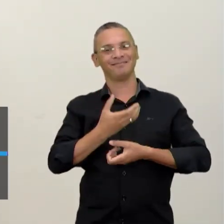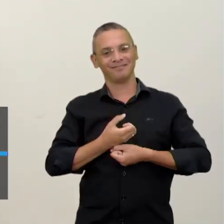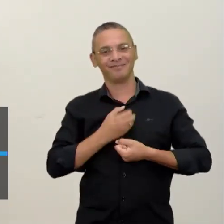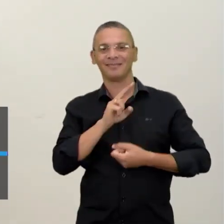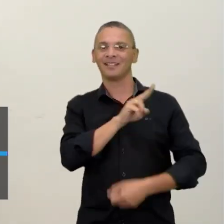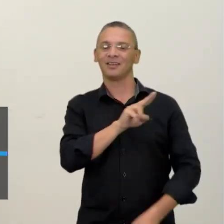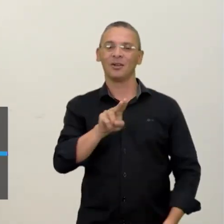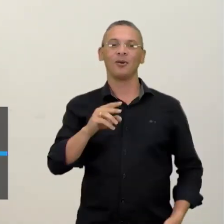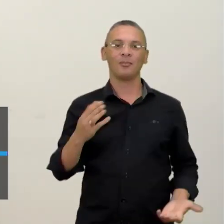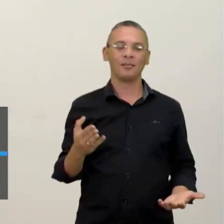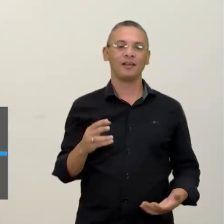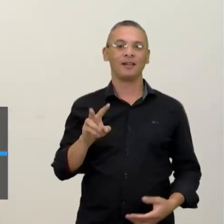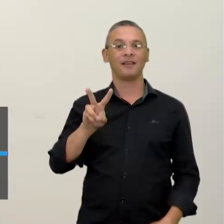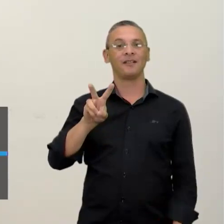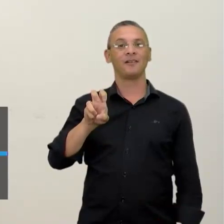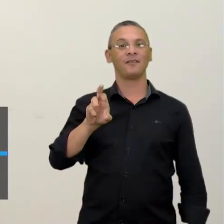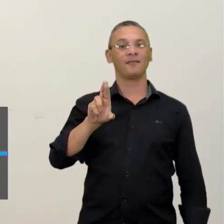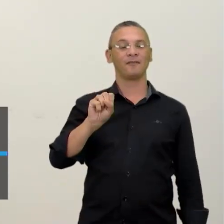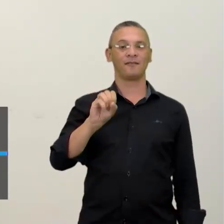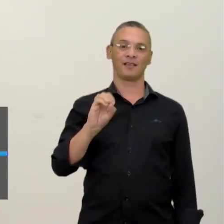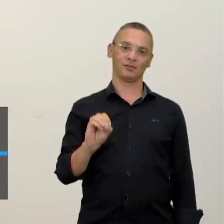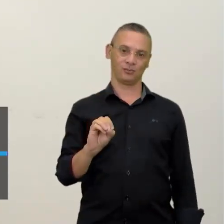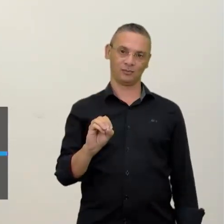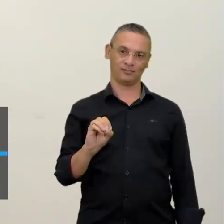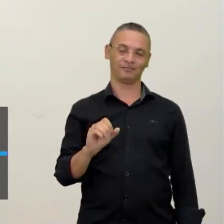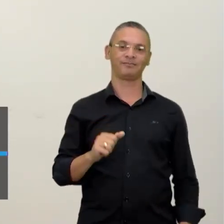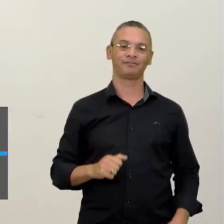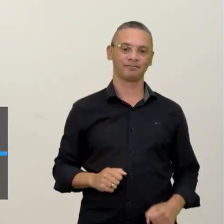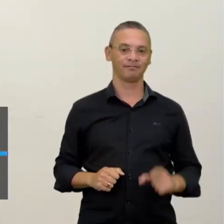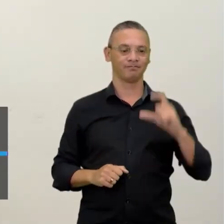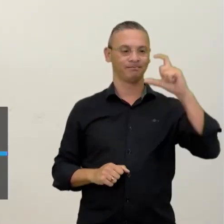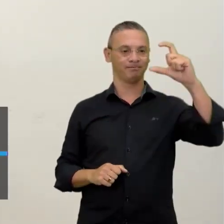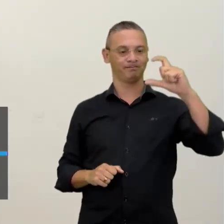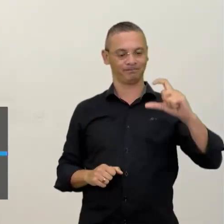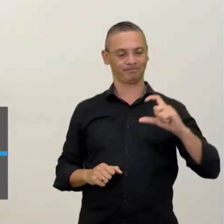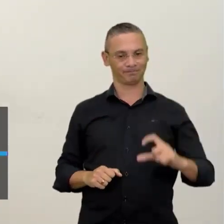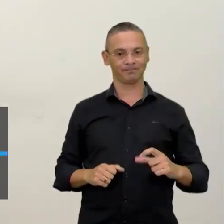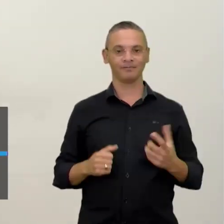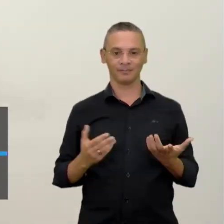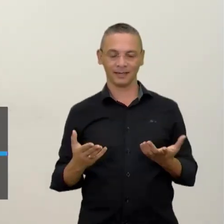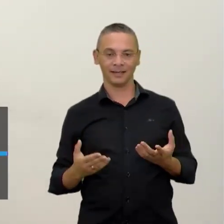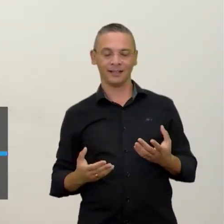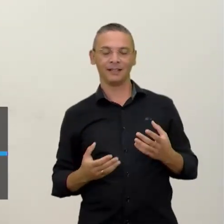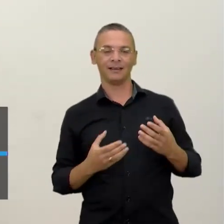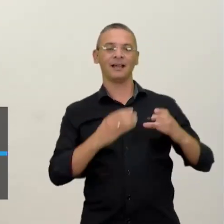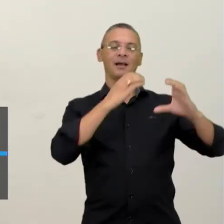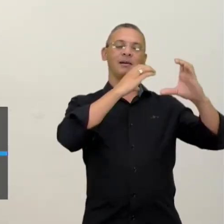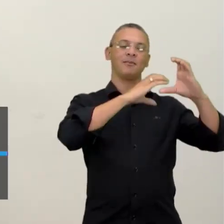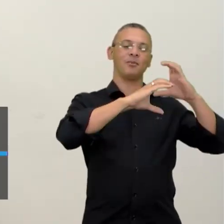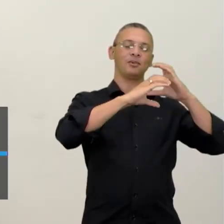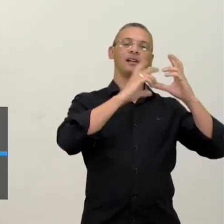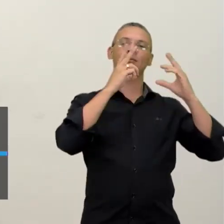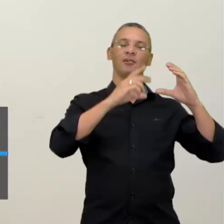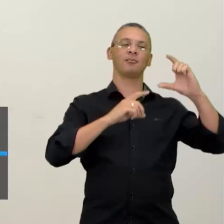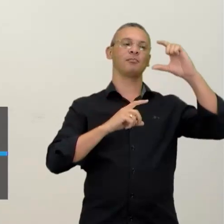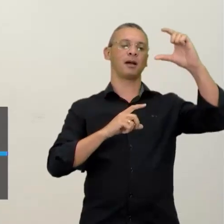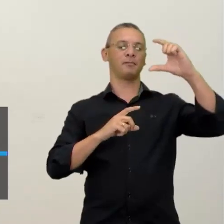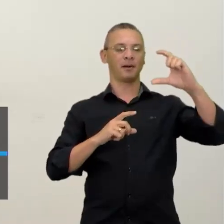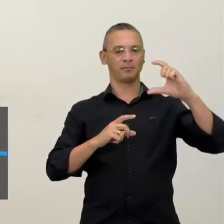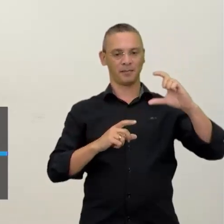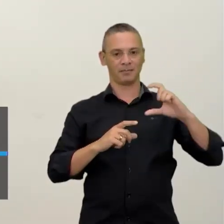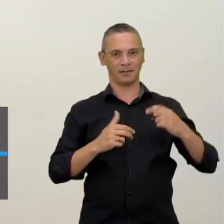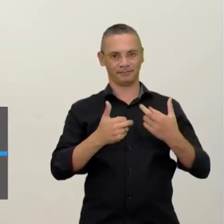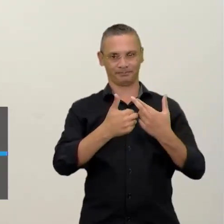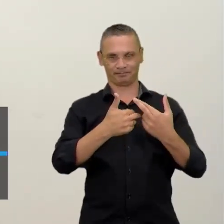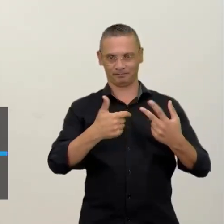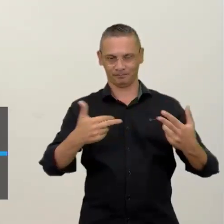ritmo é chamada de verso. Não é à toa que as canções também têm versos, né? Mas ali você tem ritmo, você tem música, você tem